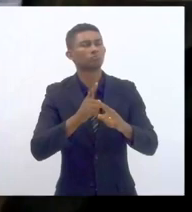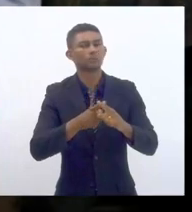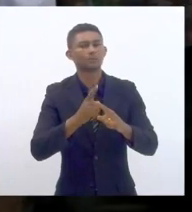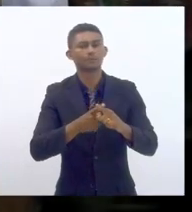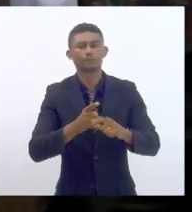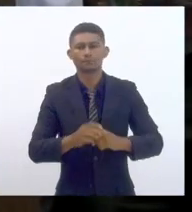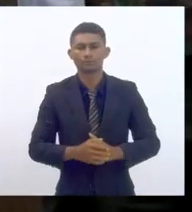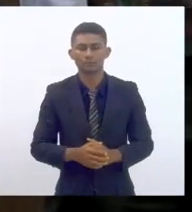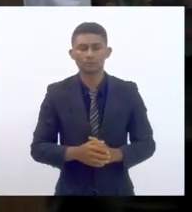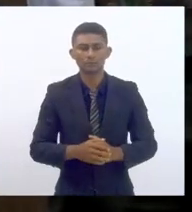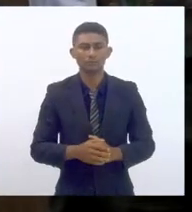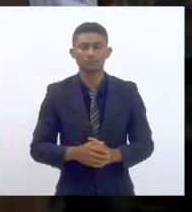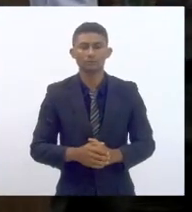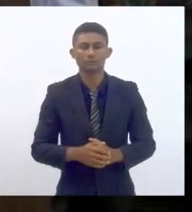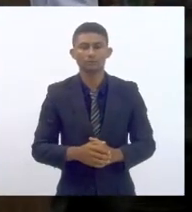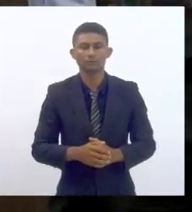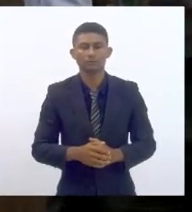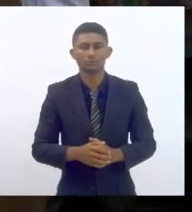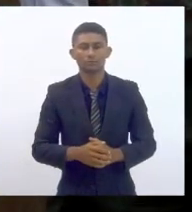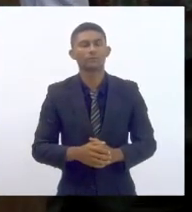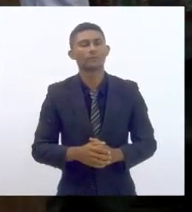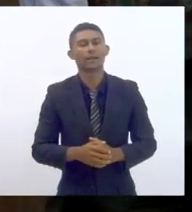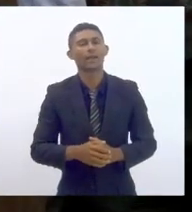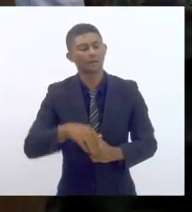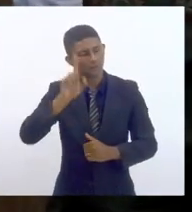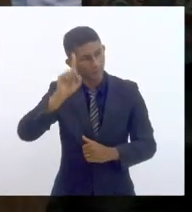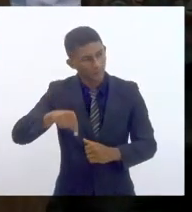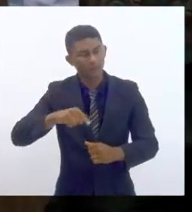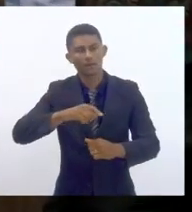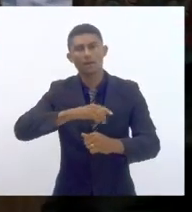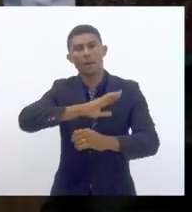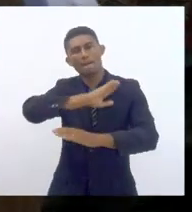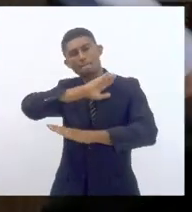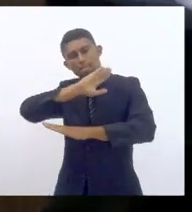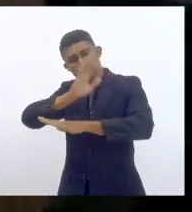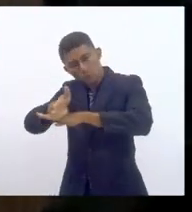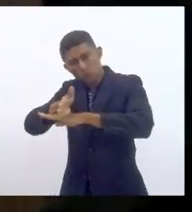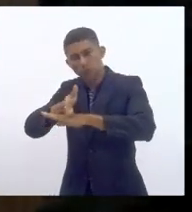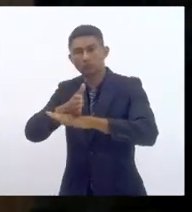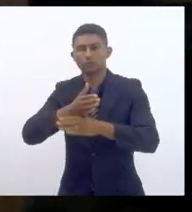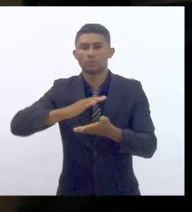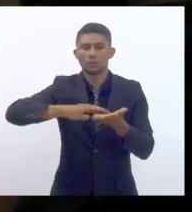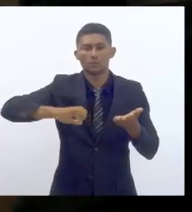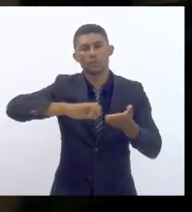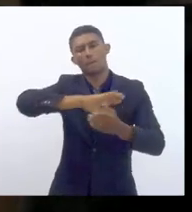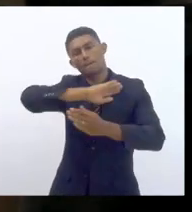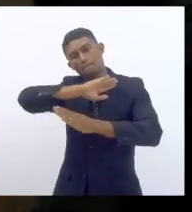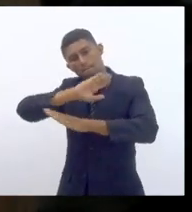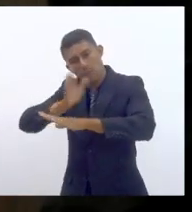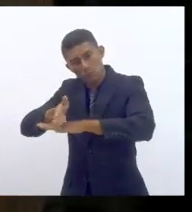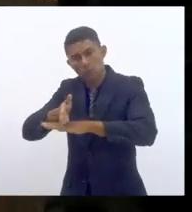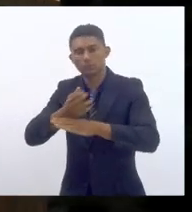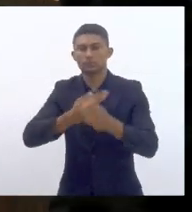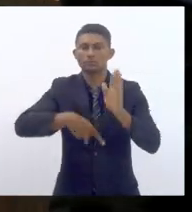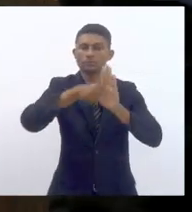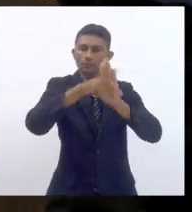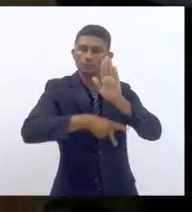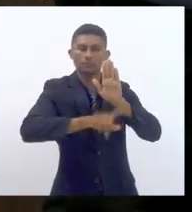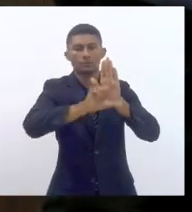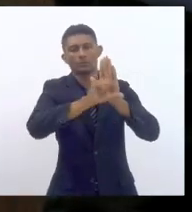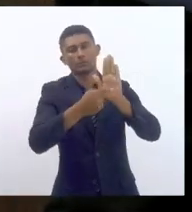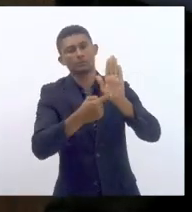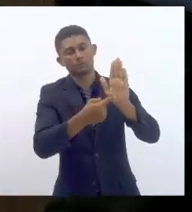que foi pela derrubada do veto total ao projeto de